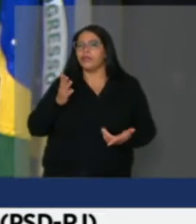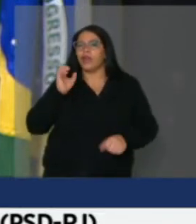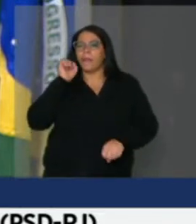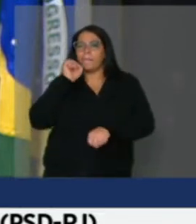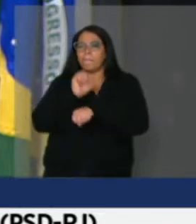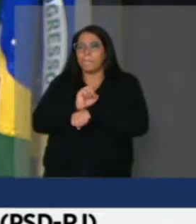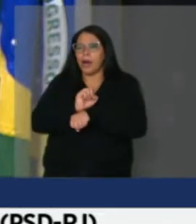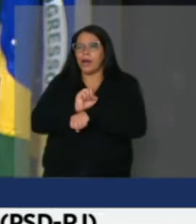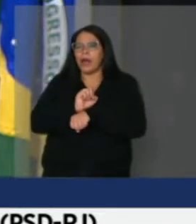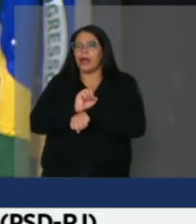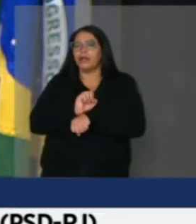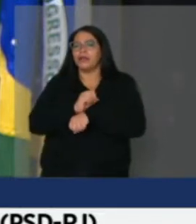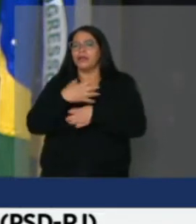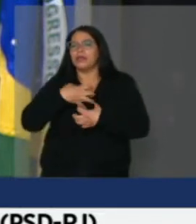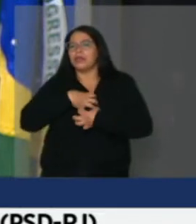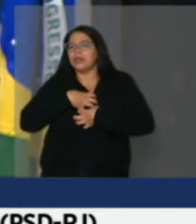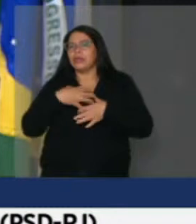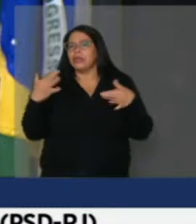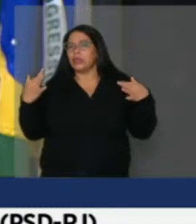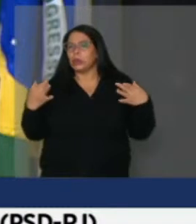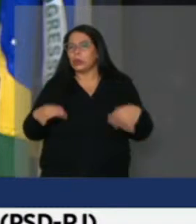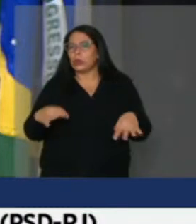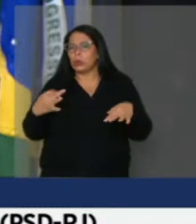de se contorcer.